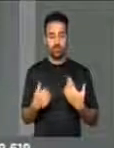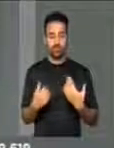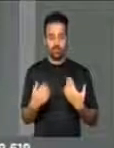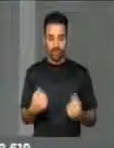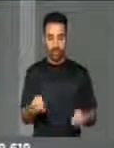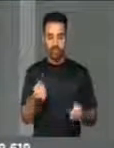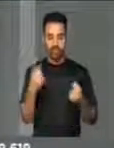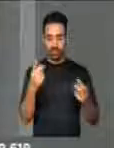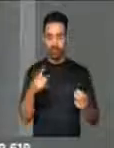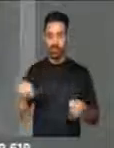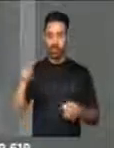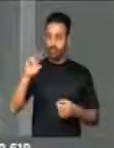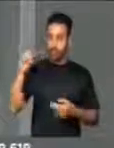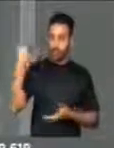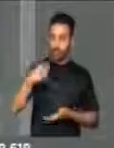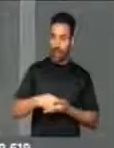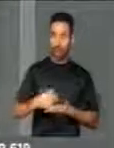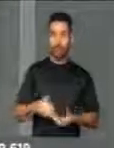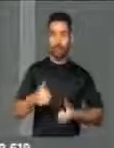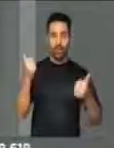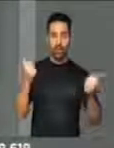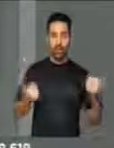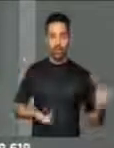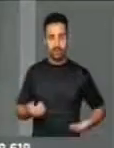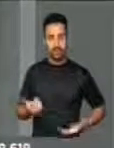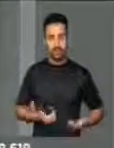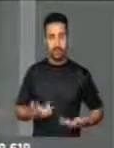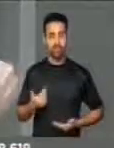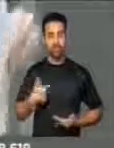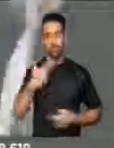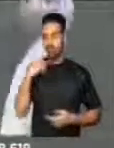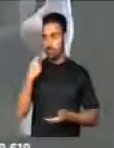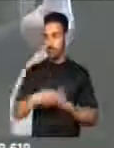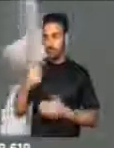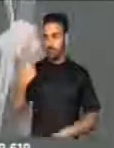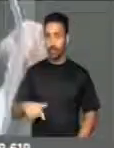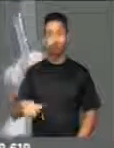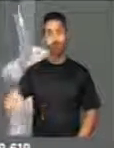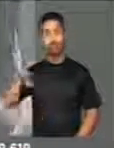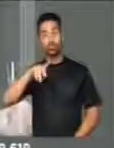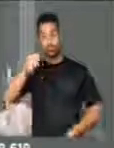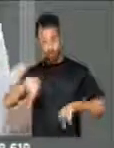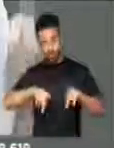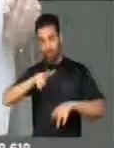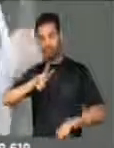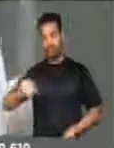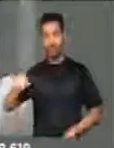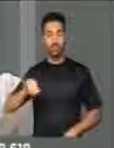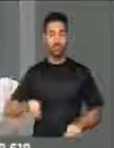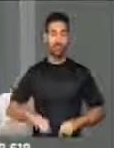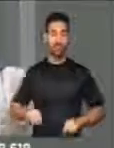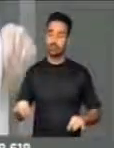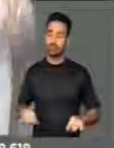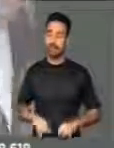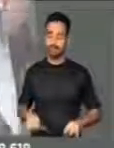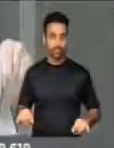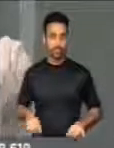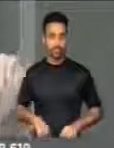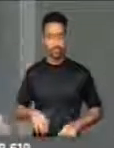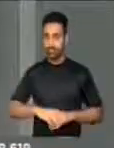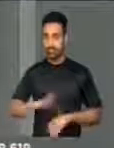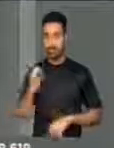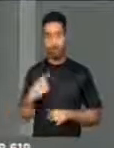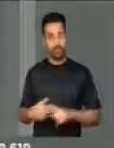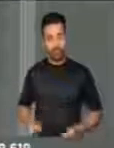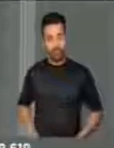privatizar, vocês vão pagar melhor pelos serviços públicos, e o povo é que vai pagar a conta